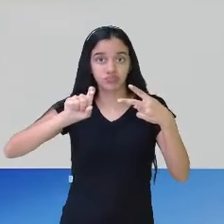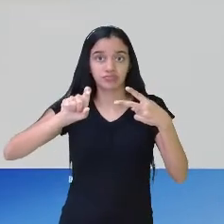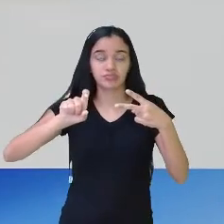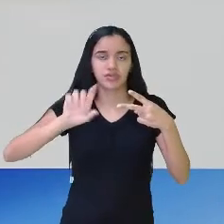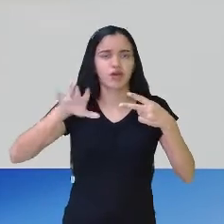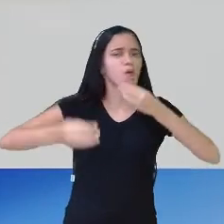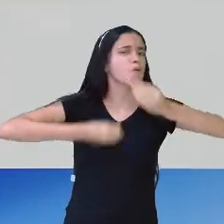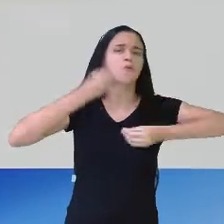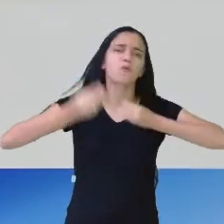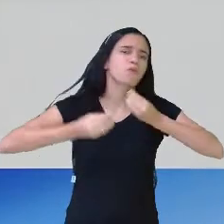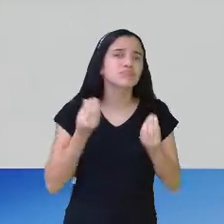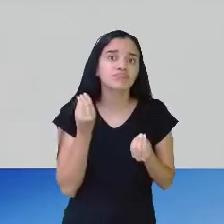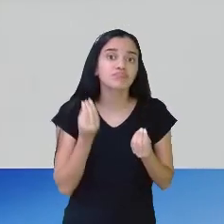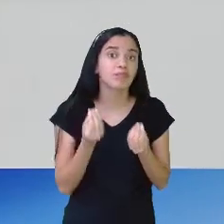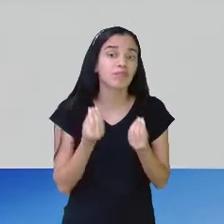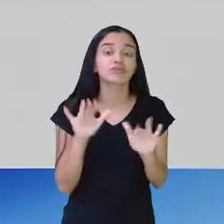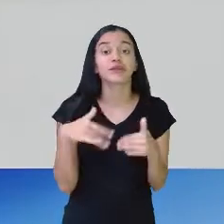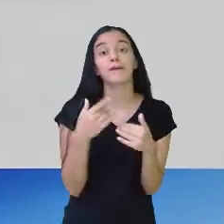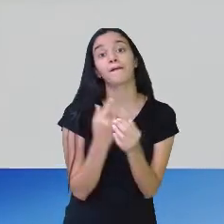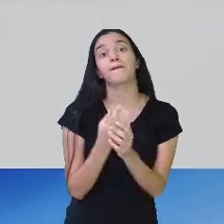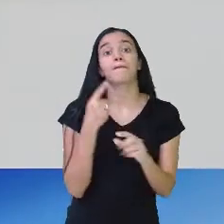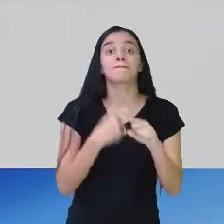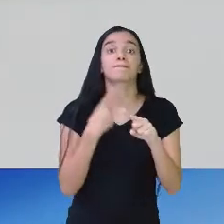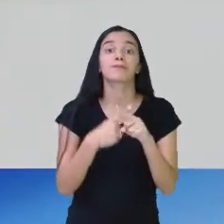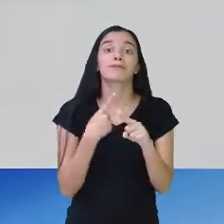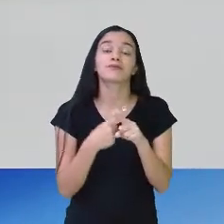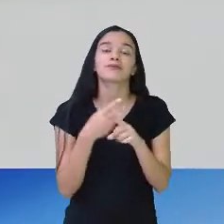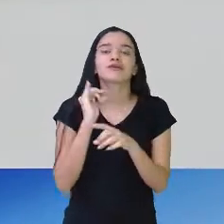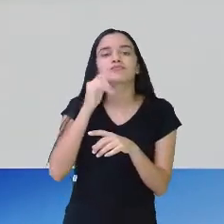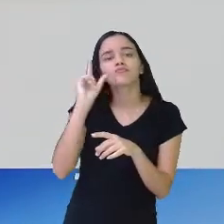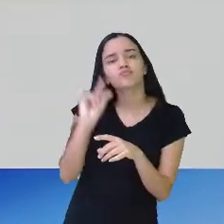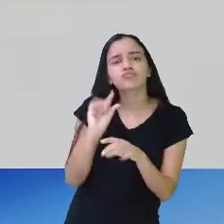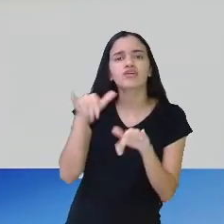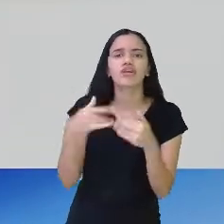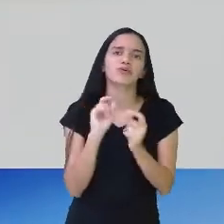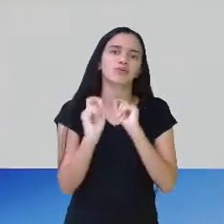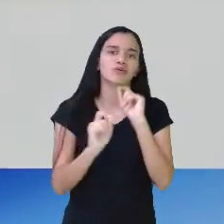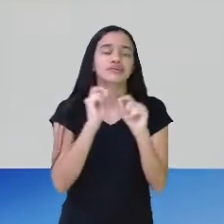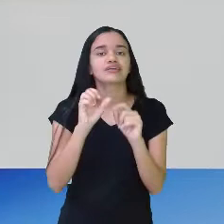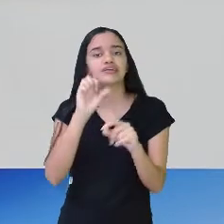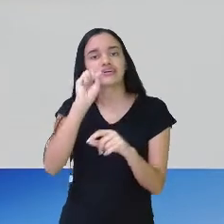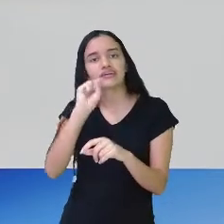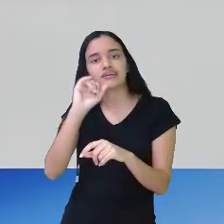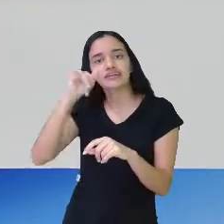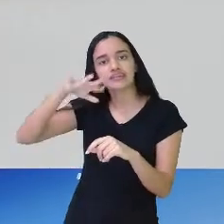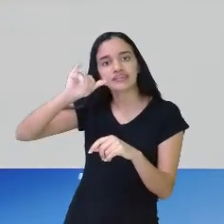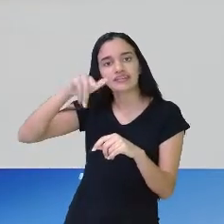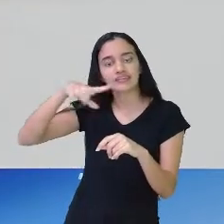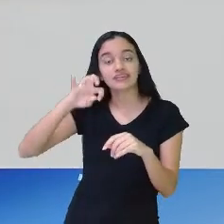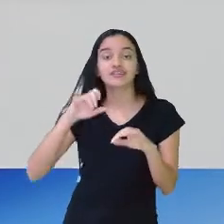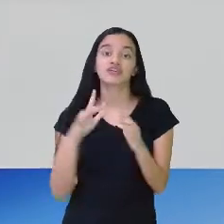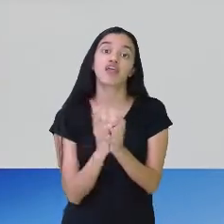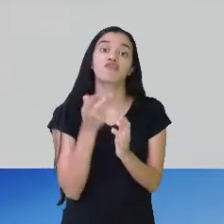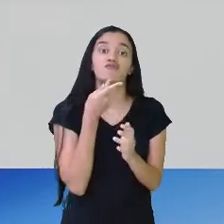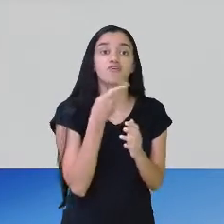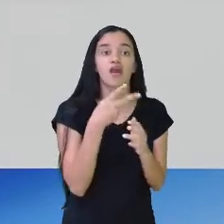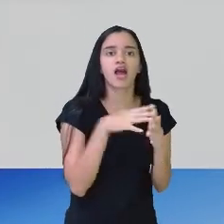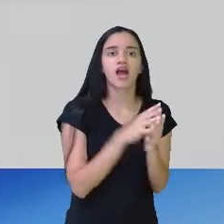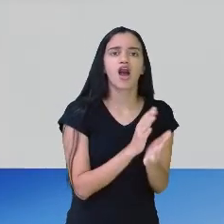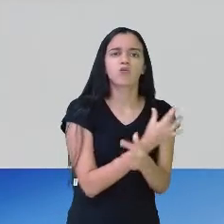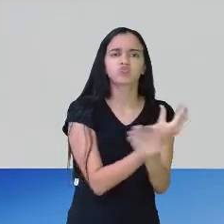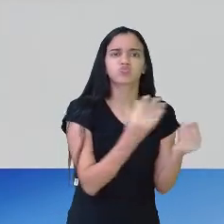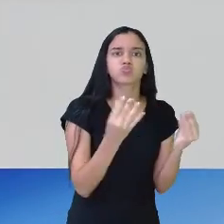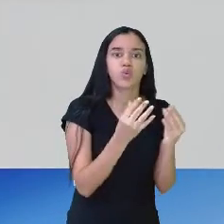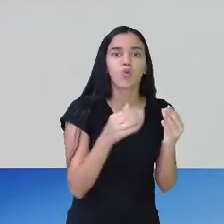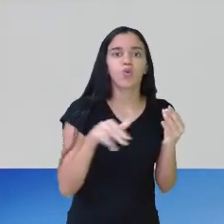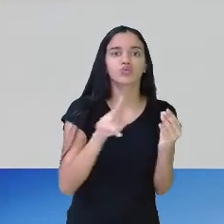orações. Como é que pode? Porque o poder do miniconto é o poder da síntese. É você dizer muito usando muito